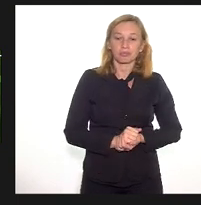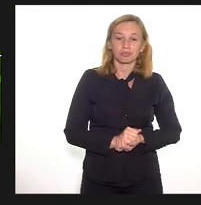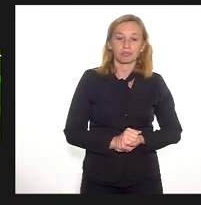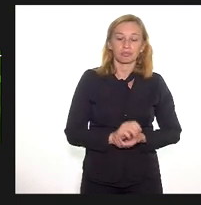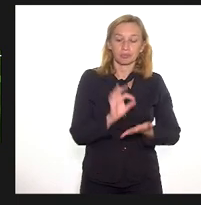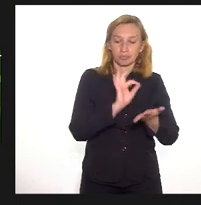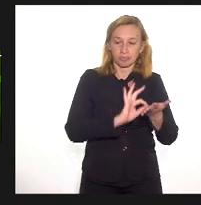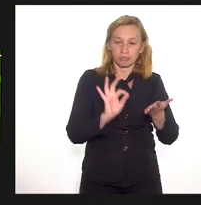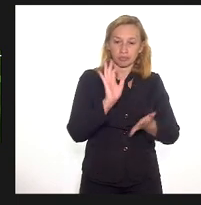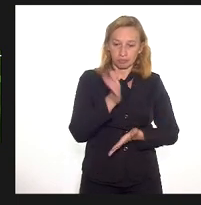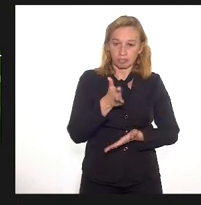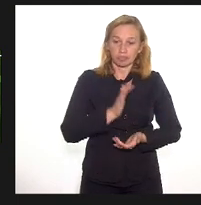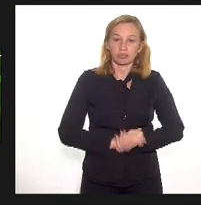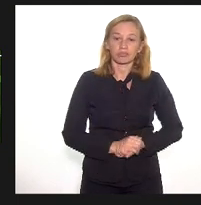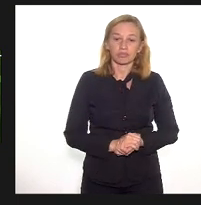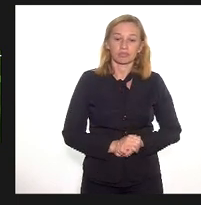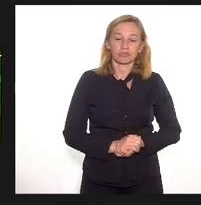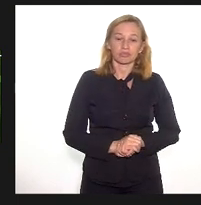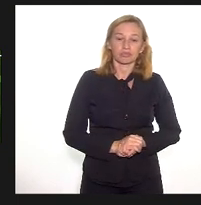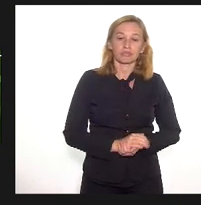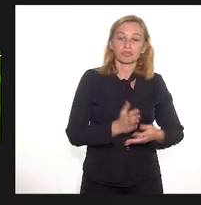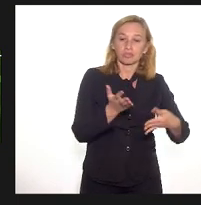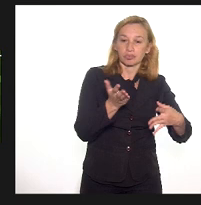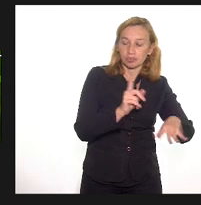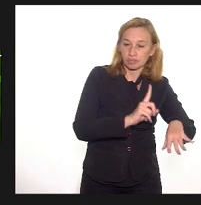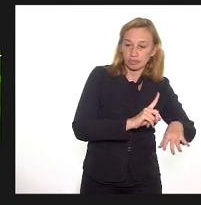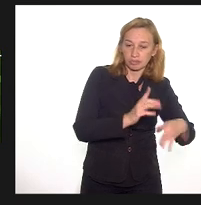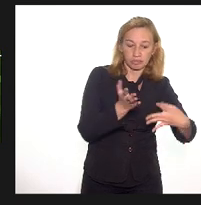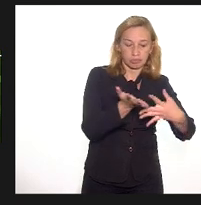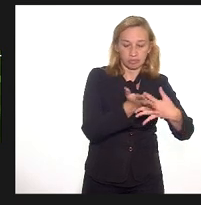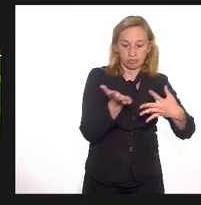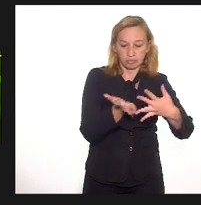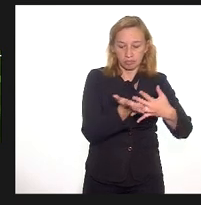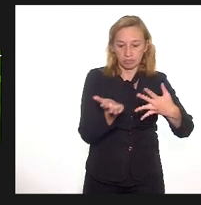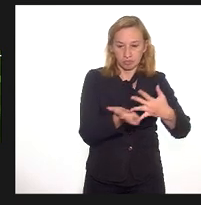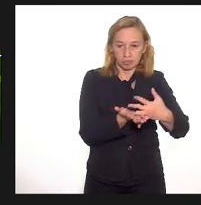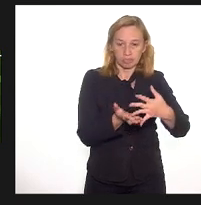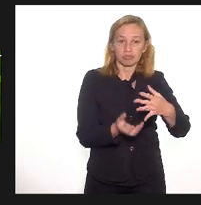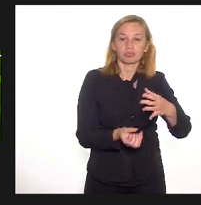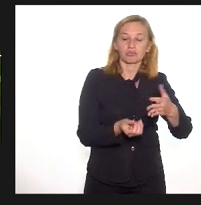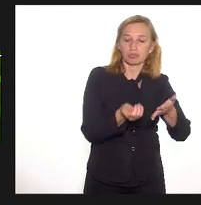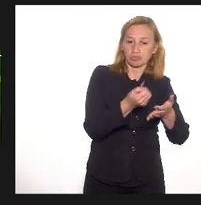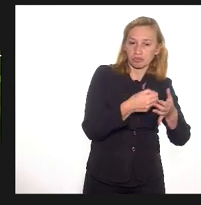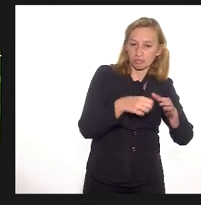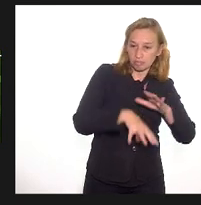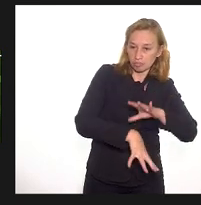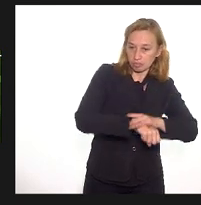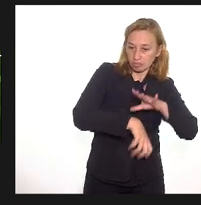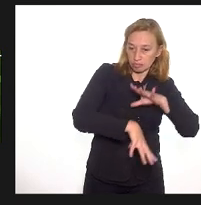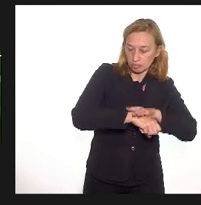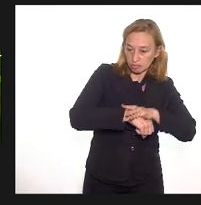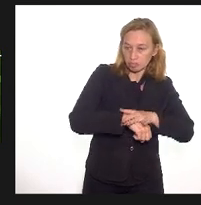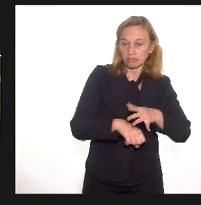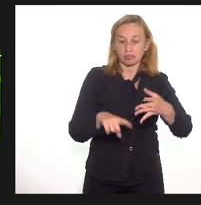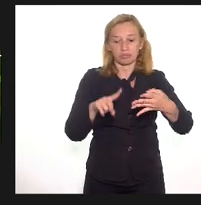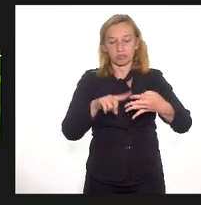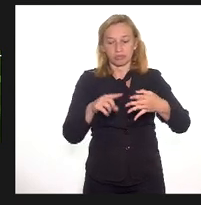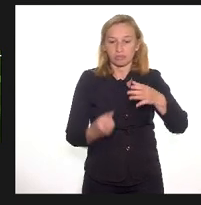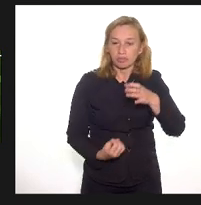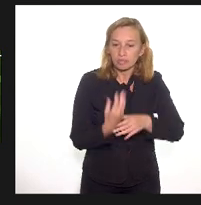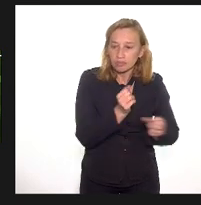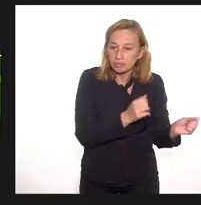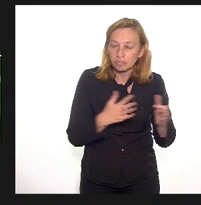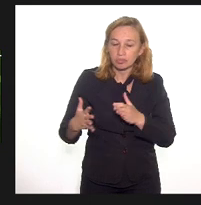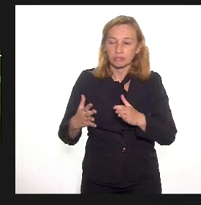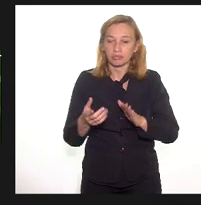né? Fase de exploração, fase de desenvolvimento, fase de produção, rubricas, gastos administrativos,